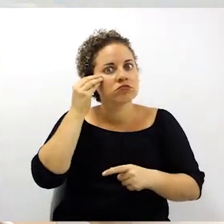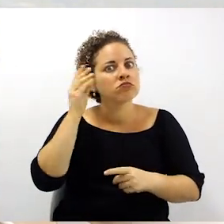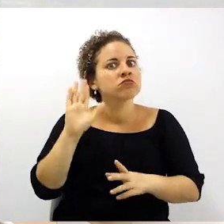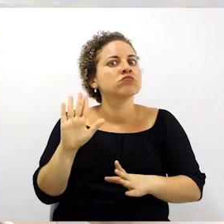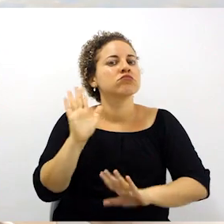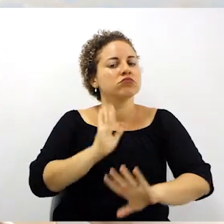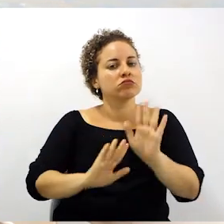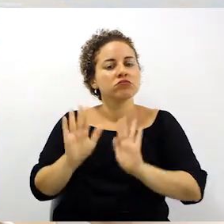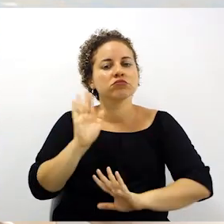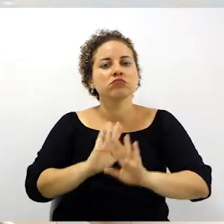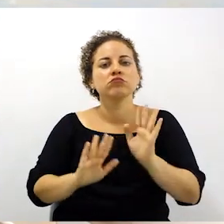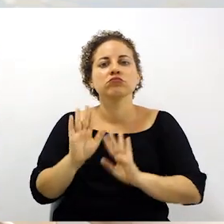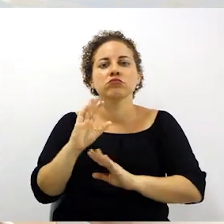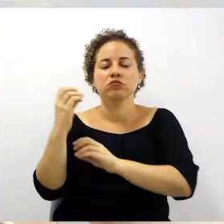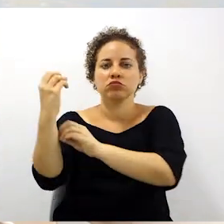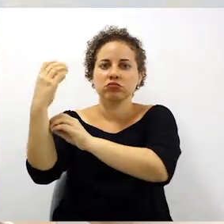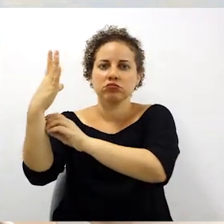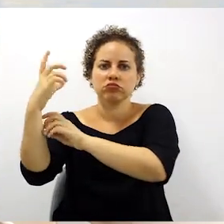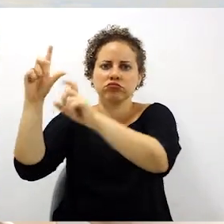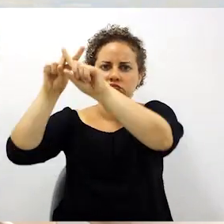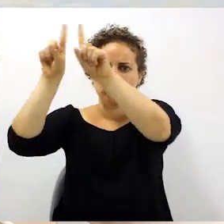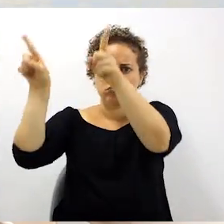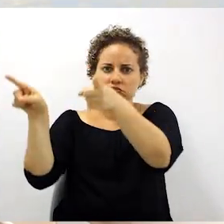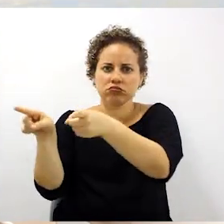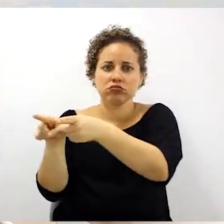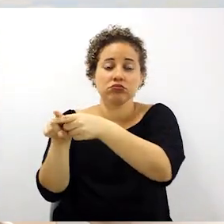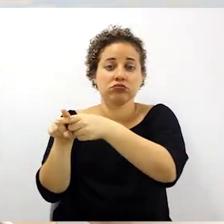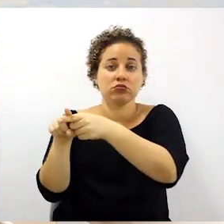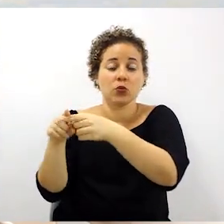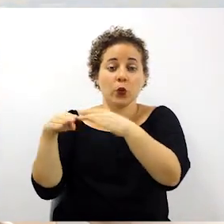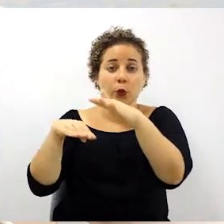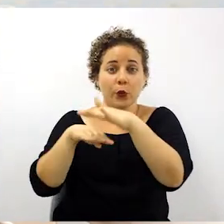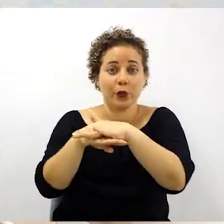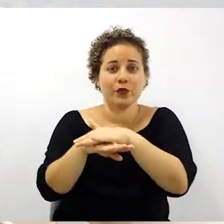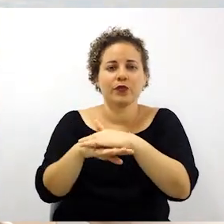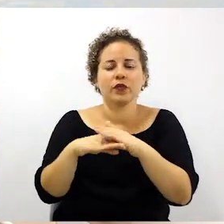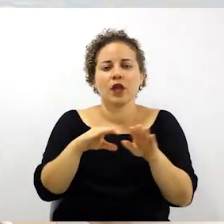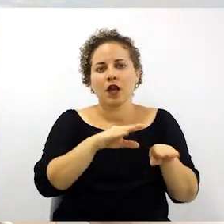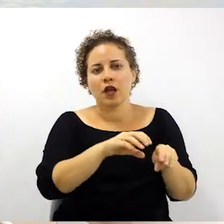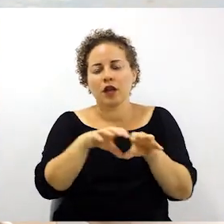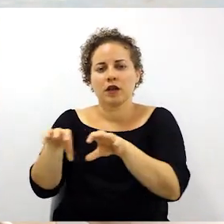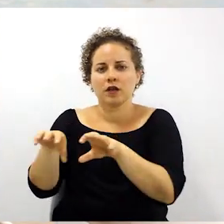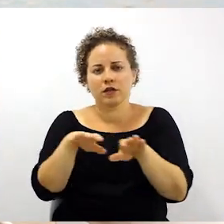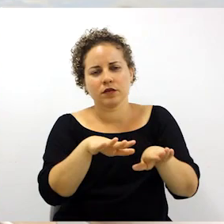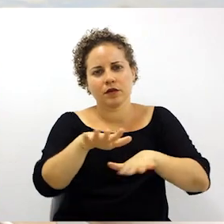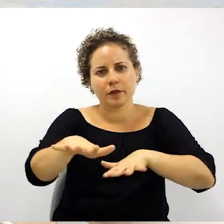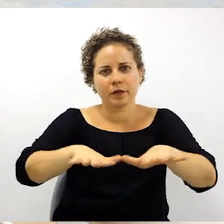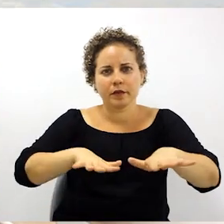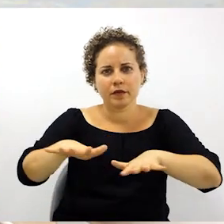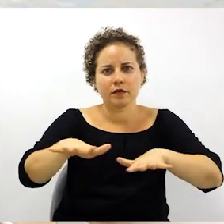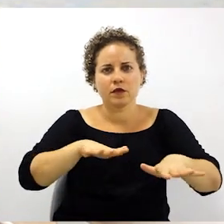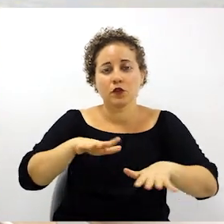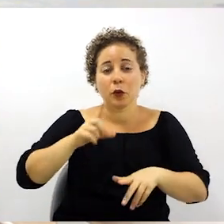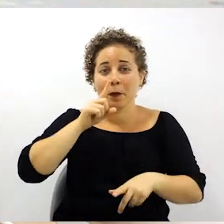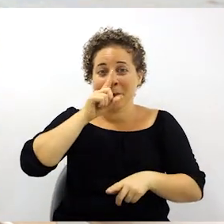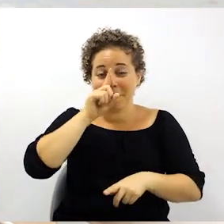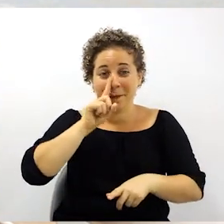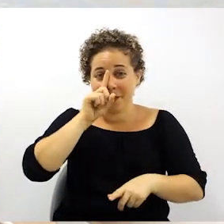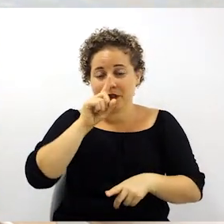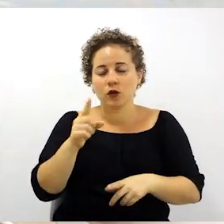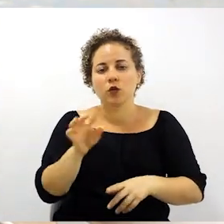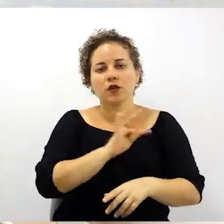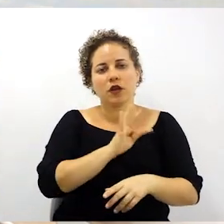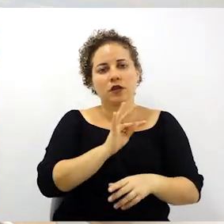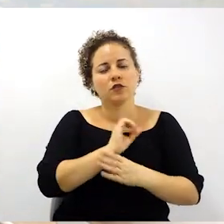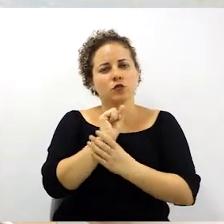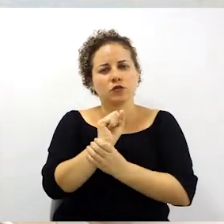com sinalização, com a questão do acondicionamento, com o deslocamento desse produto perigoso. E o técnico de segurança